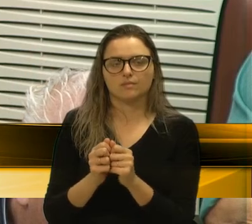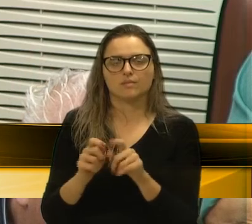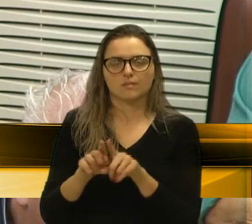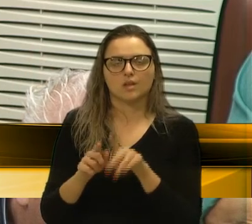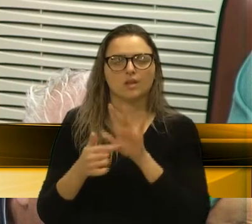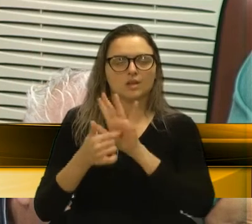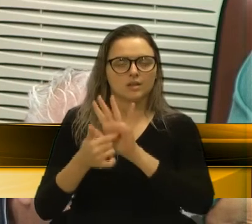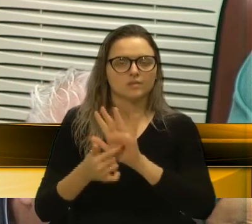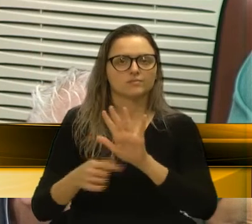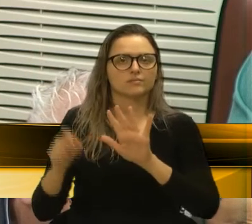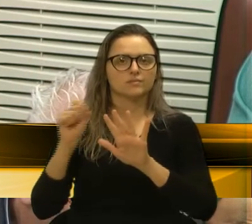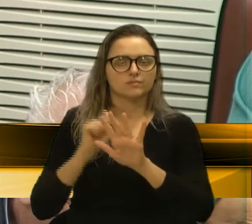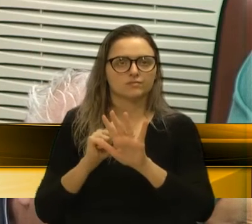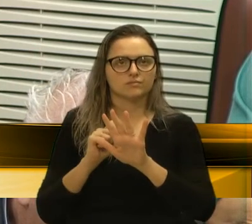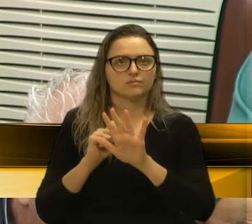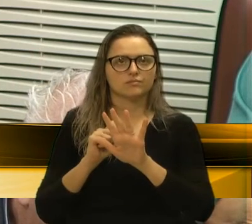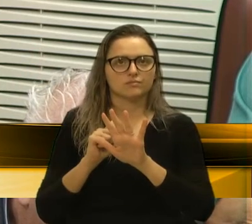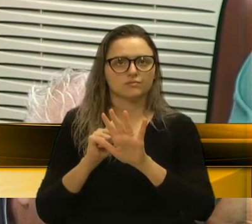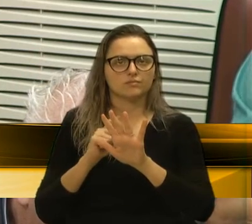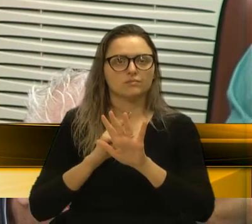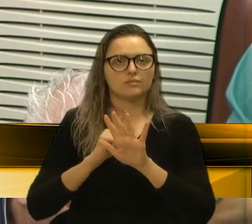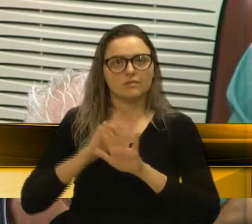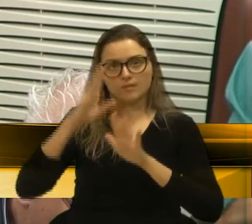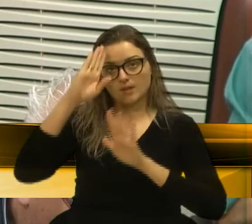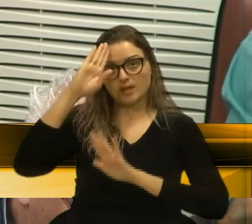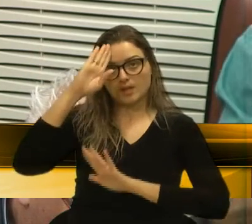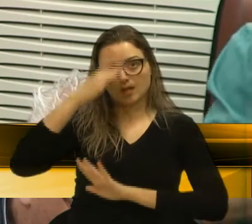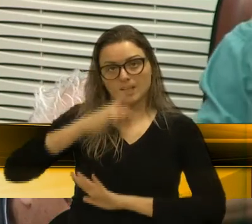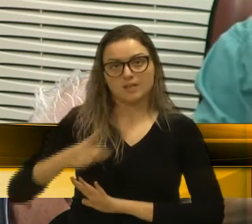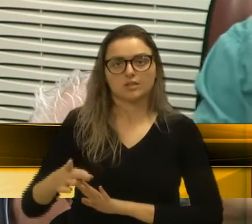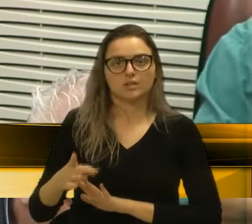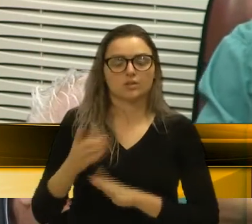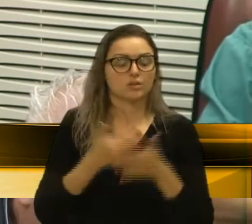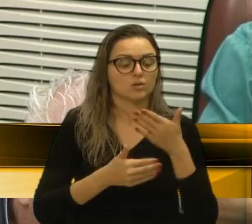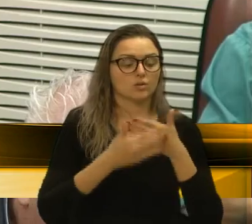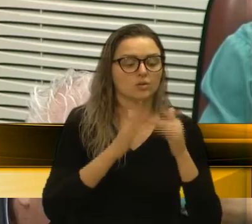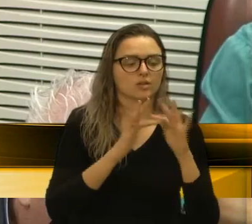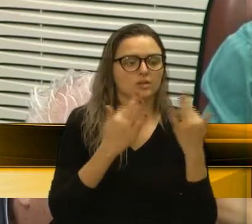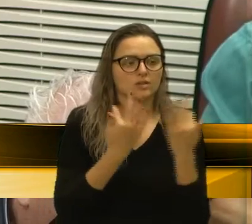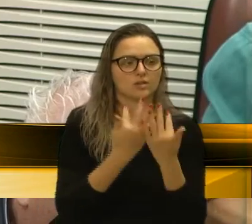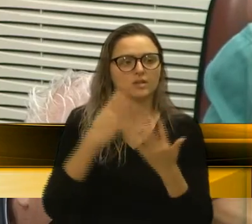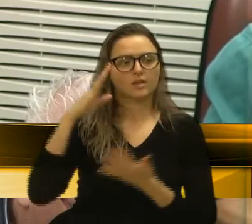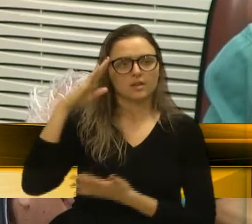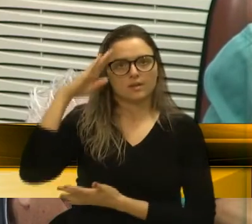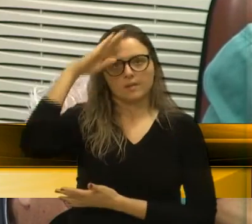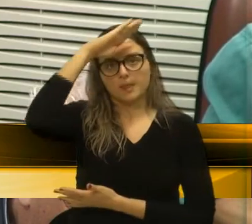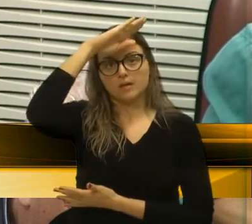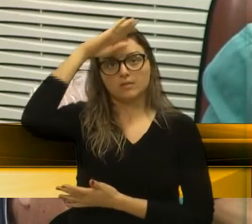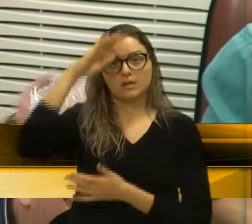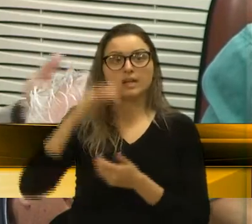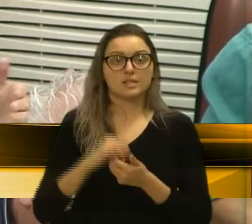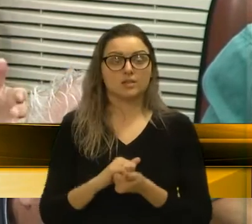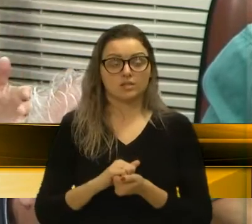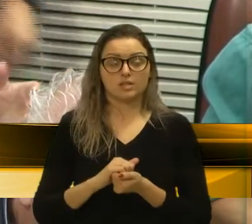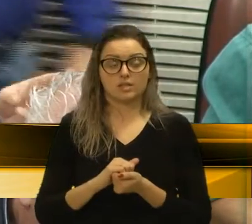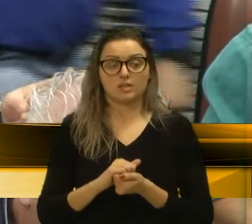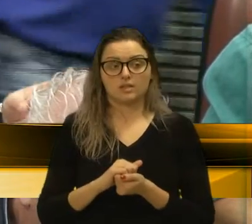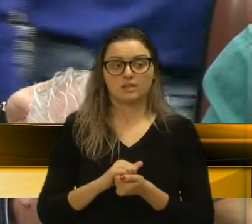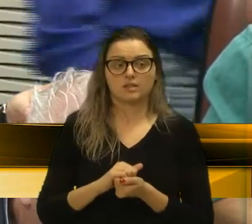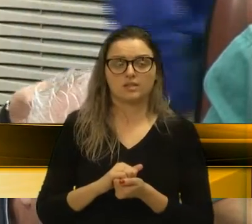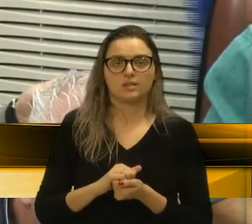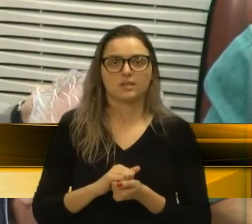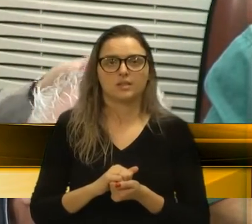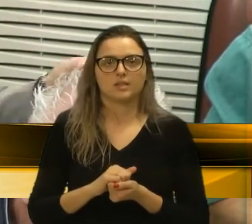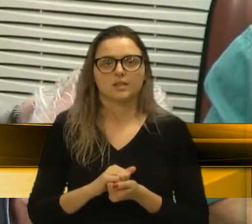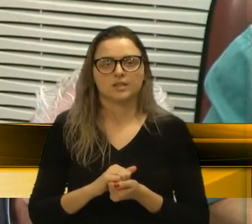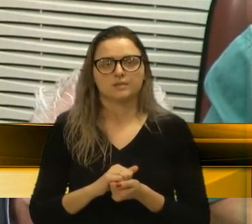favor da ditadura, é que a família Bolsonaro, toda ela tem eleitos pelo voto direto em todos os níveis. Vereador,